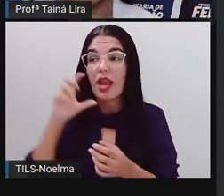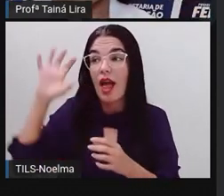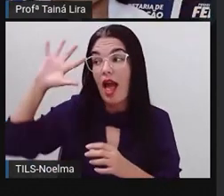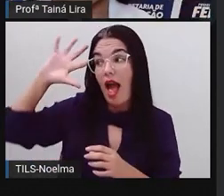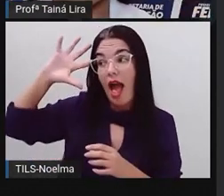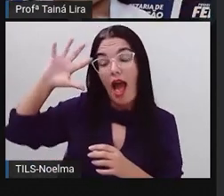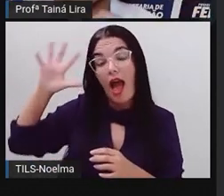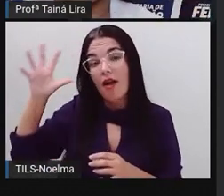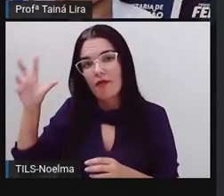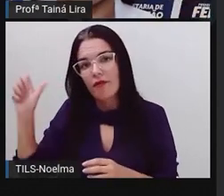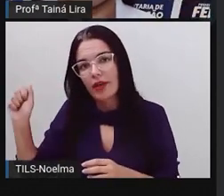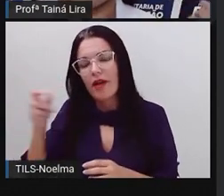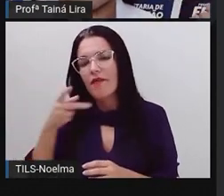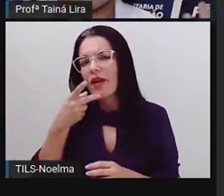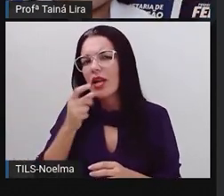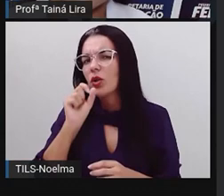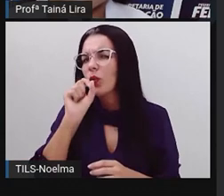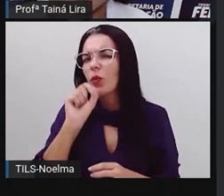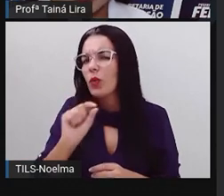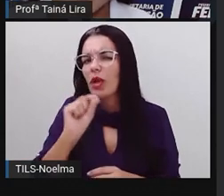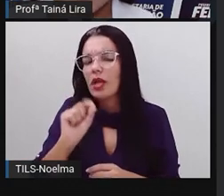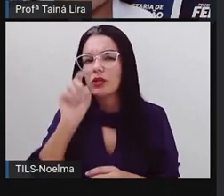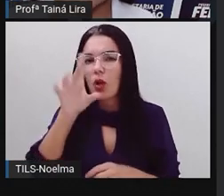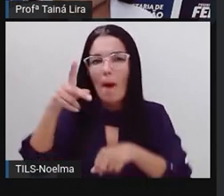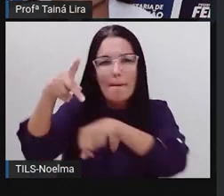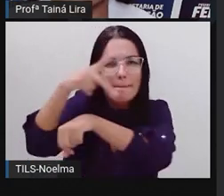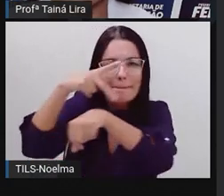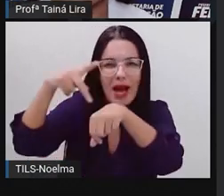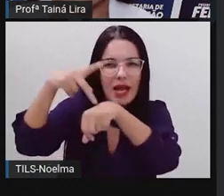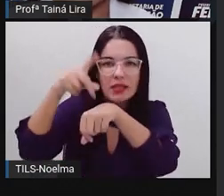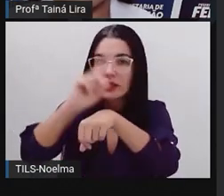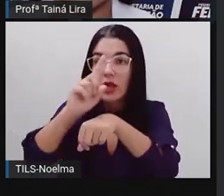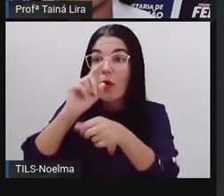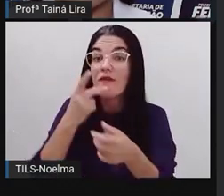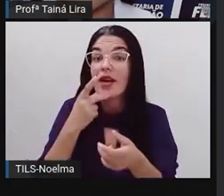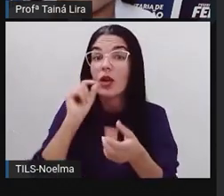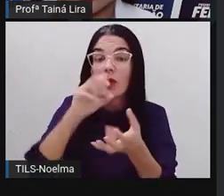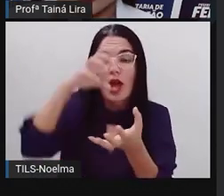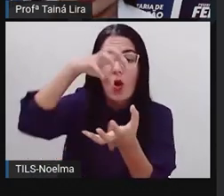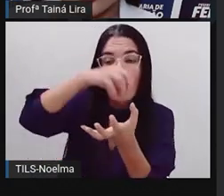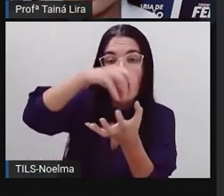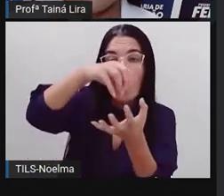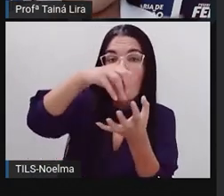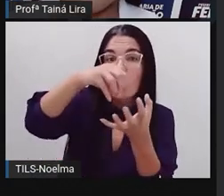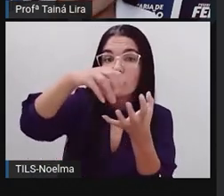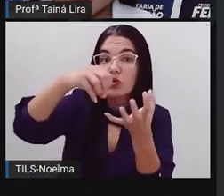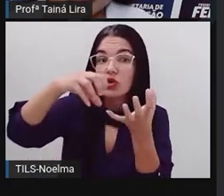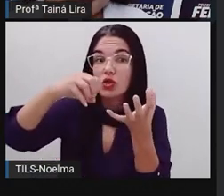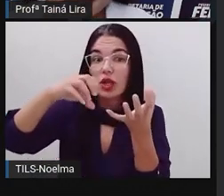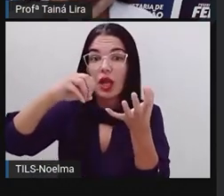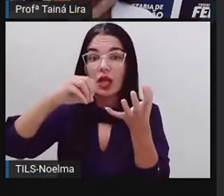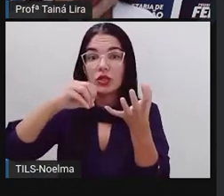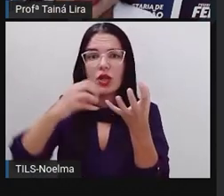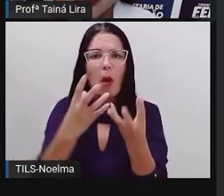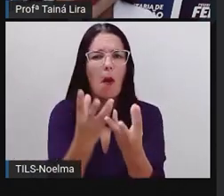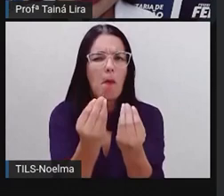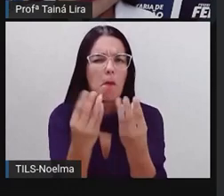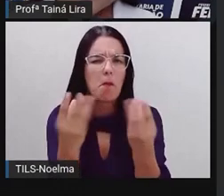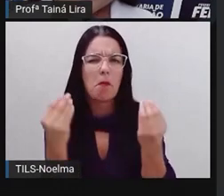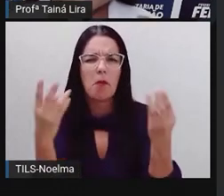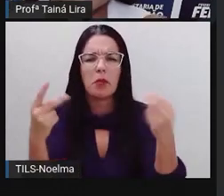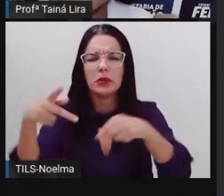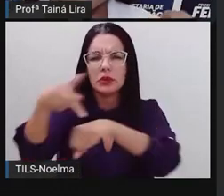a gente não tá falando de um país está a gente está falando de um continente com vários países